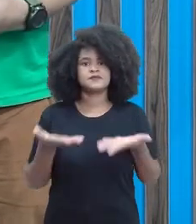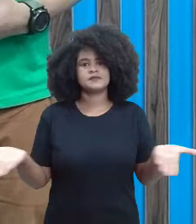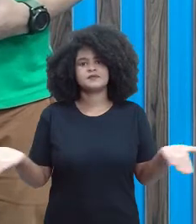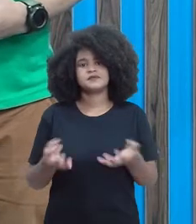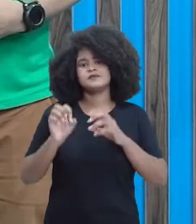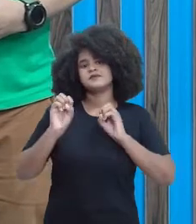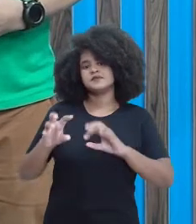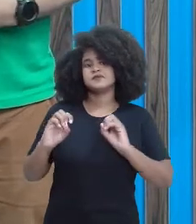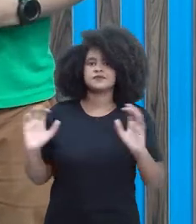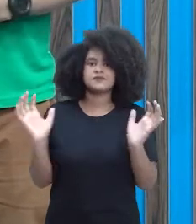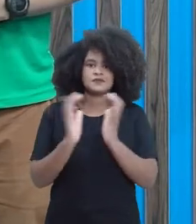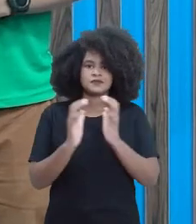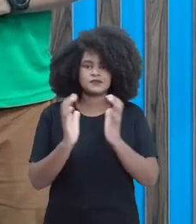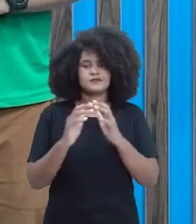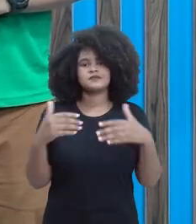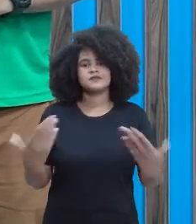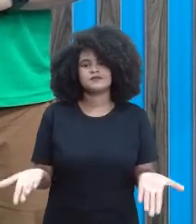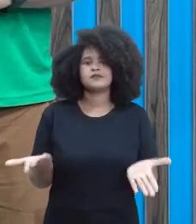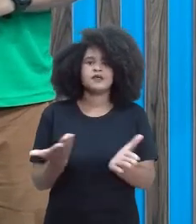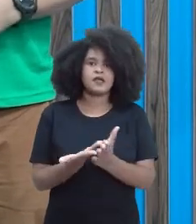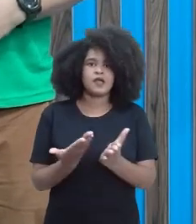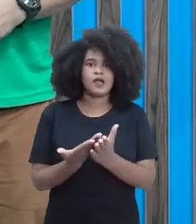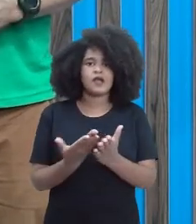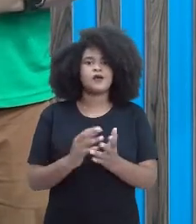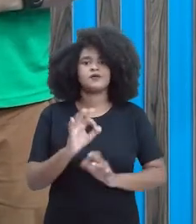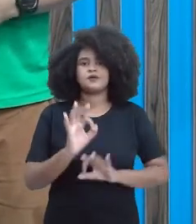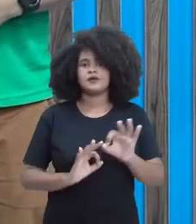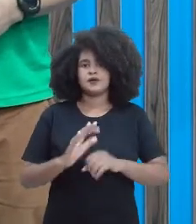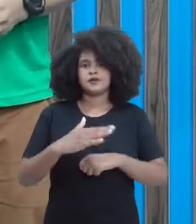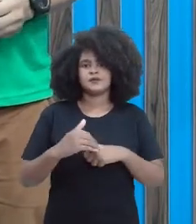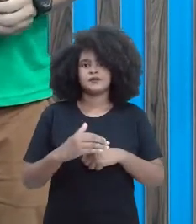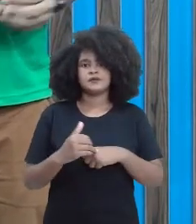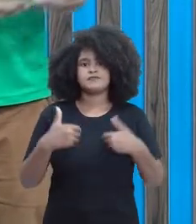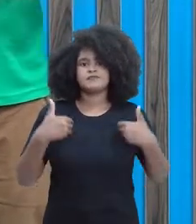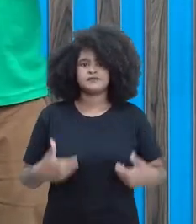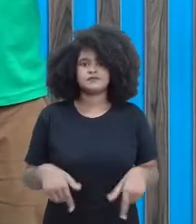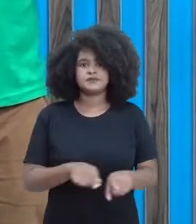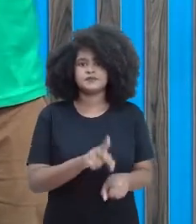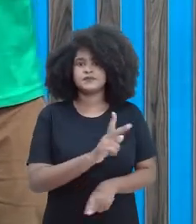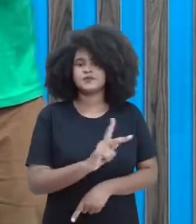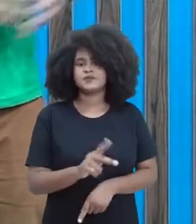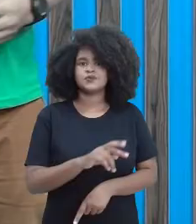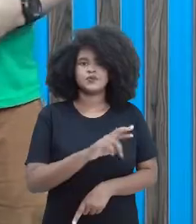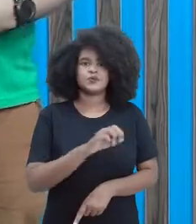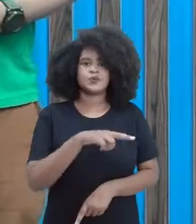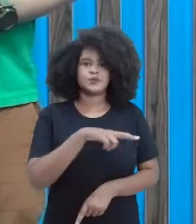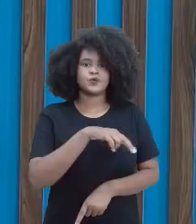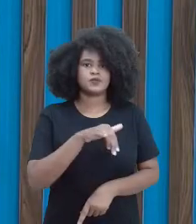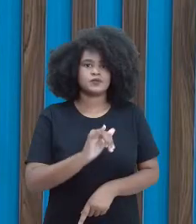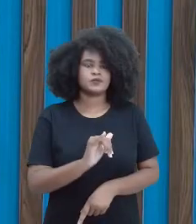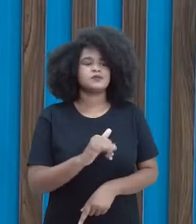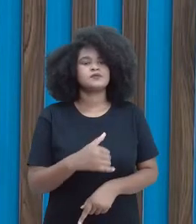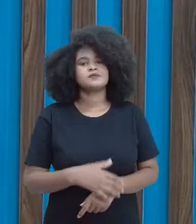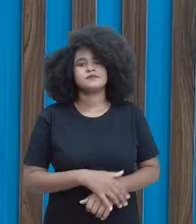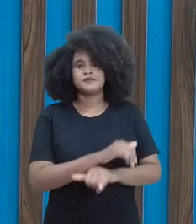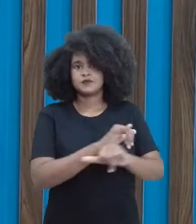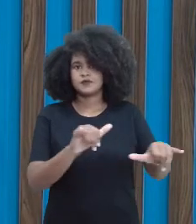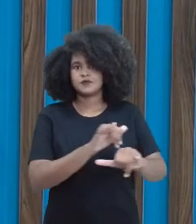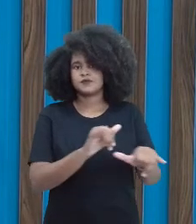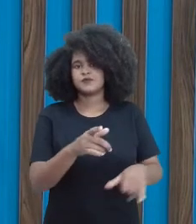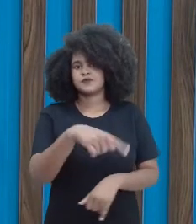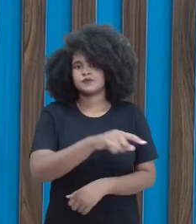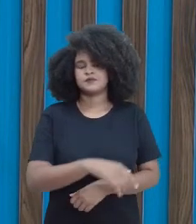Educa Recife. Essa aula foi preparada com muito carinho por mim e pelo professor Rony Monteiro, que está aqui conosco, tem uns recadinhos para vocês.